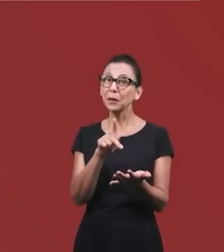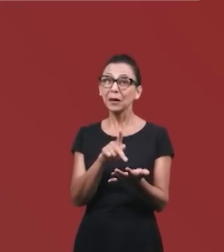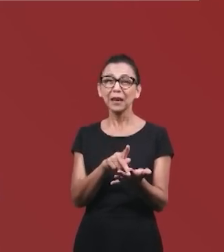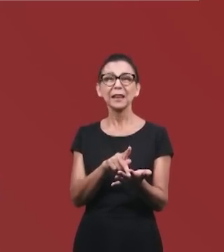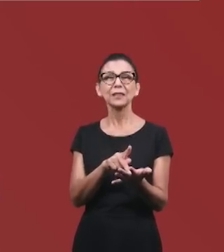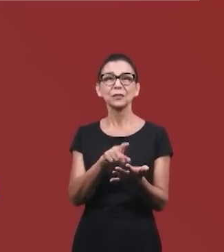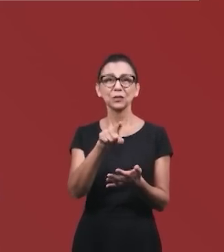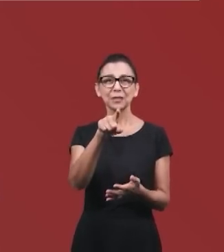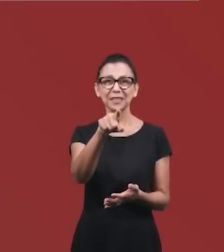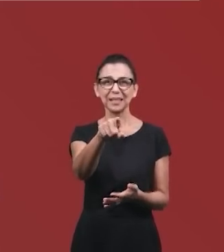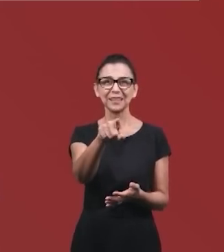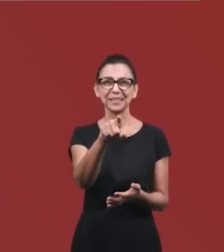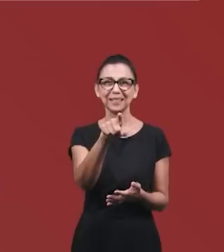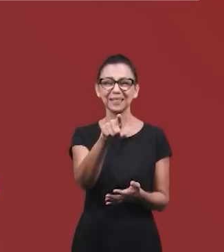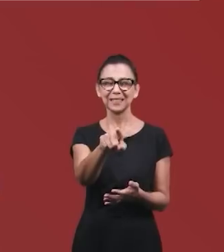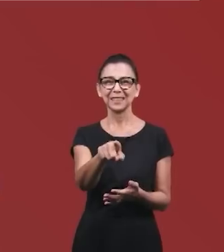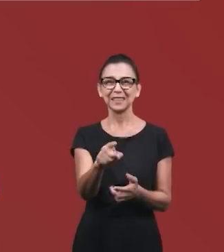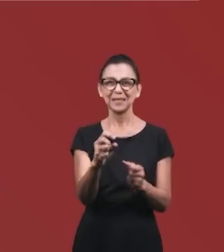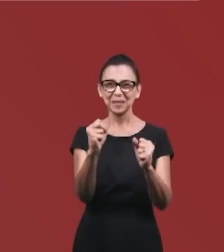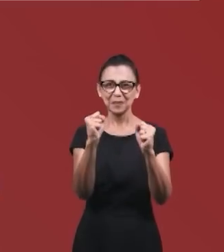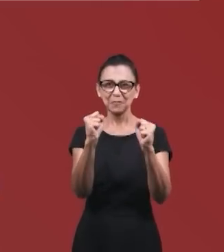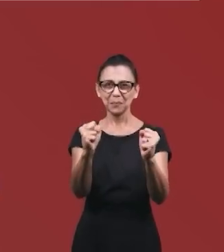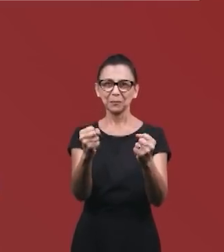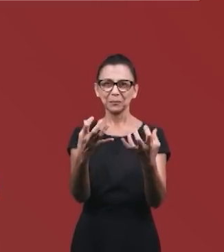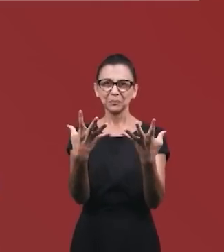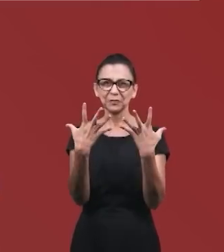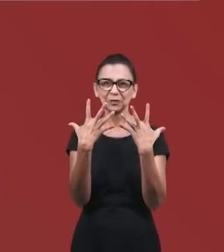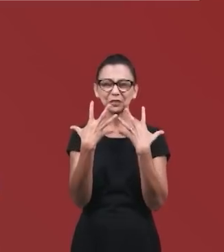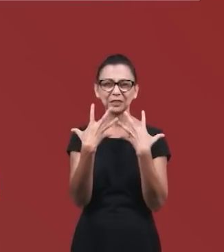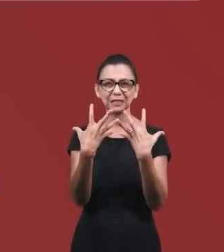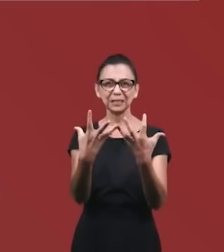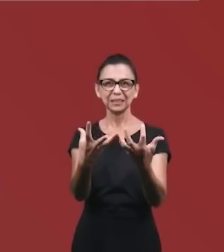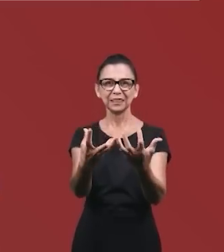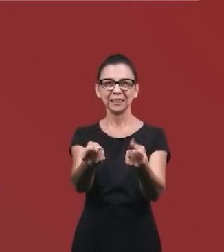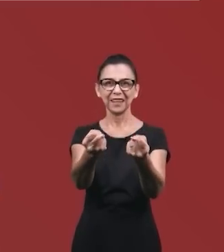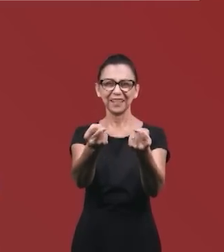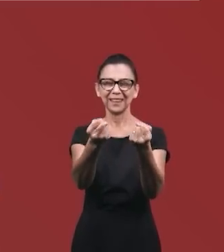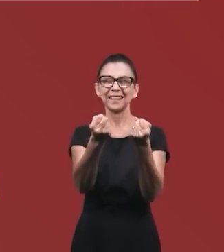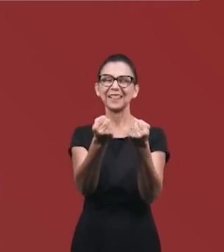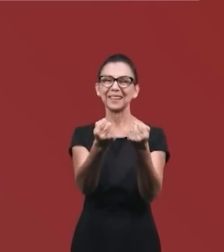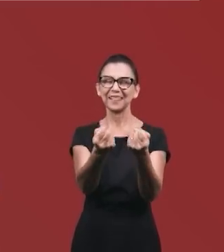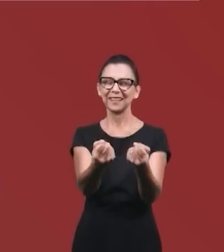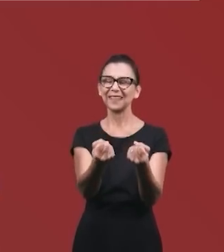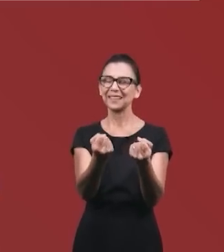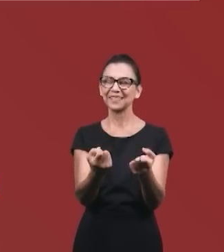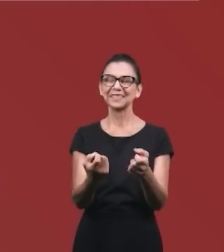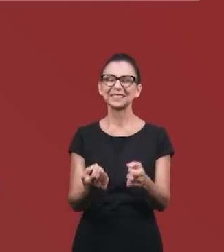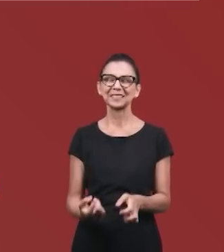verdadeiro que o homem pode ter.